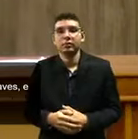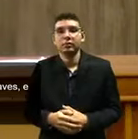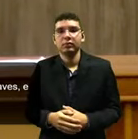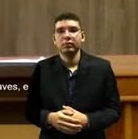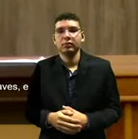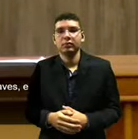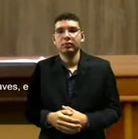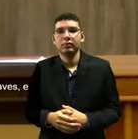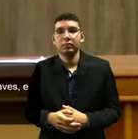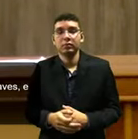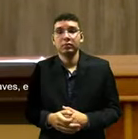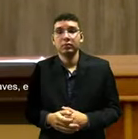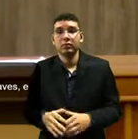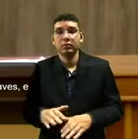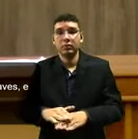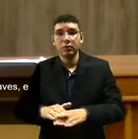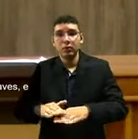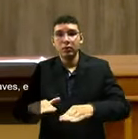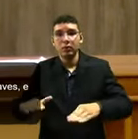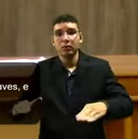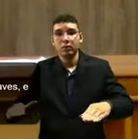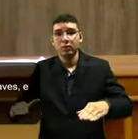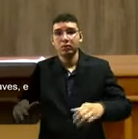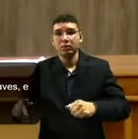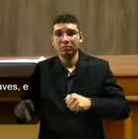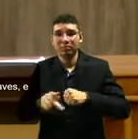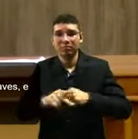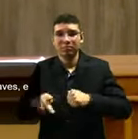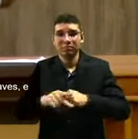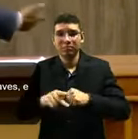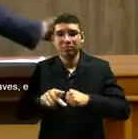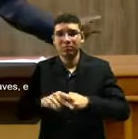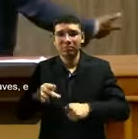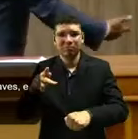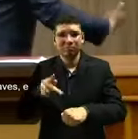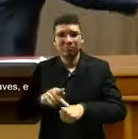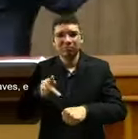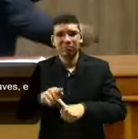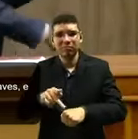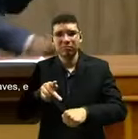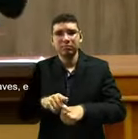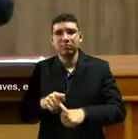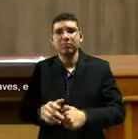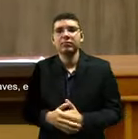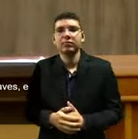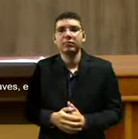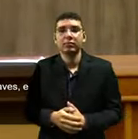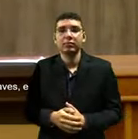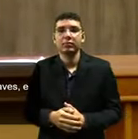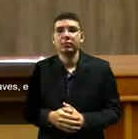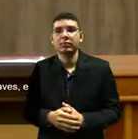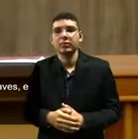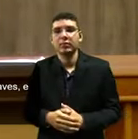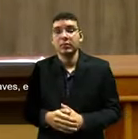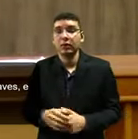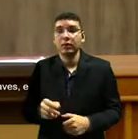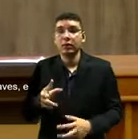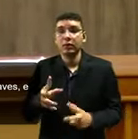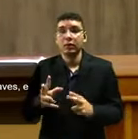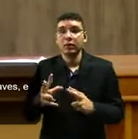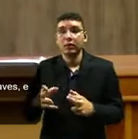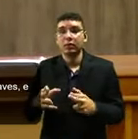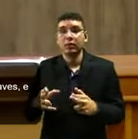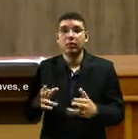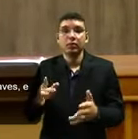passar e o caminho fica o quê duro e se é duro é incrédulo e se é incrédulo não é não reage